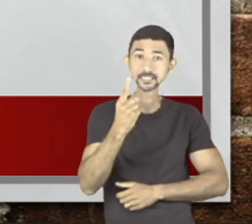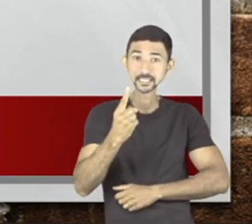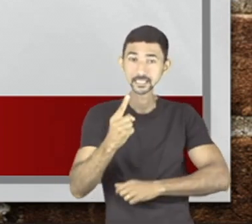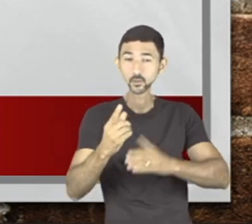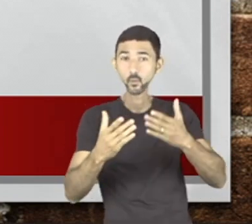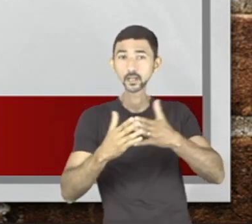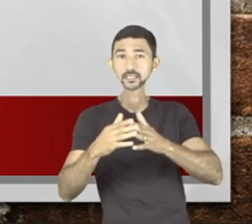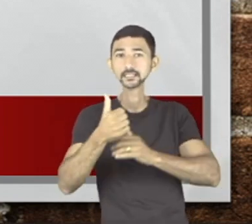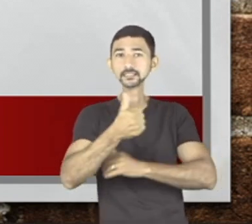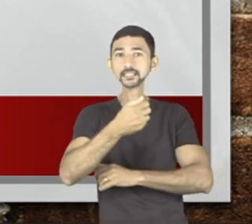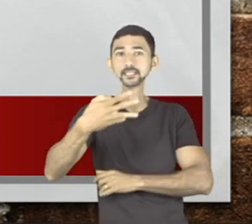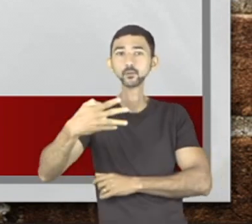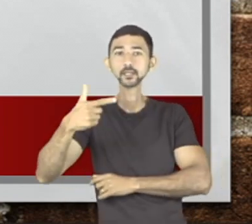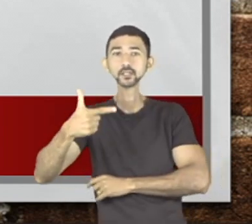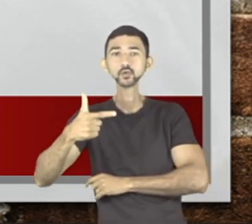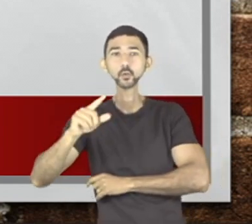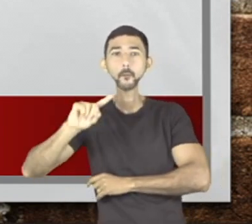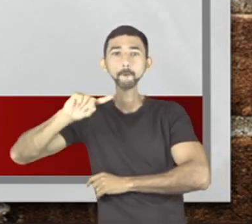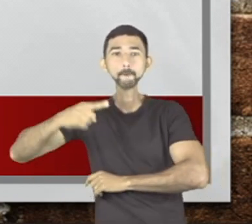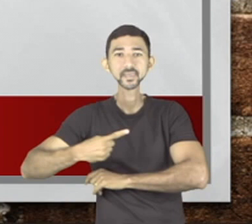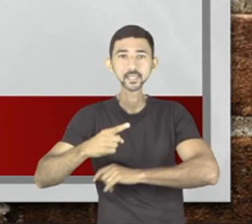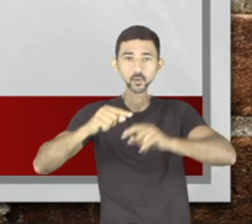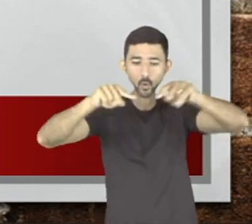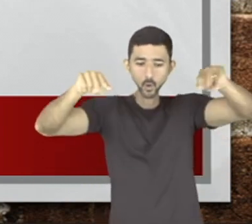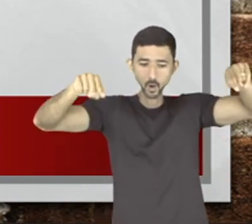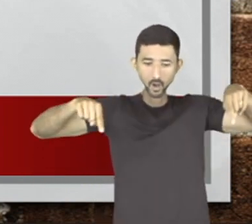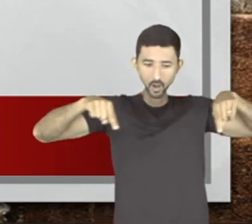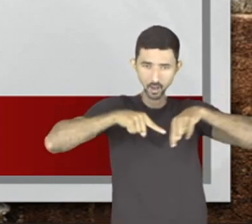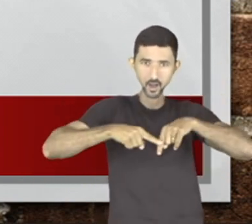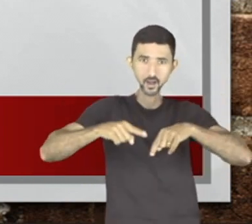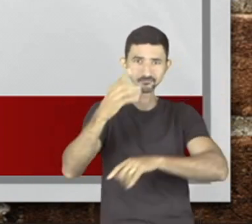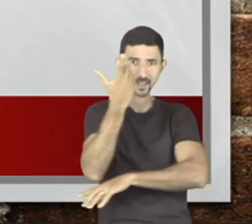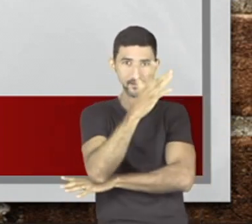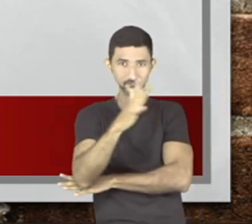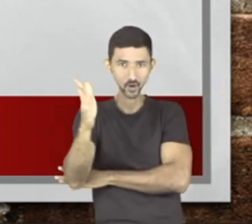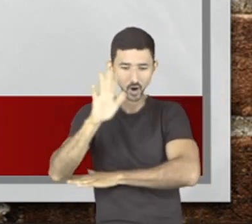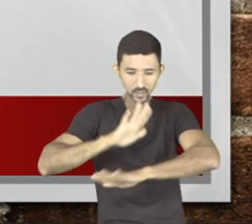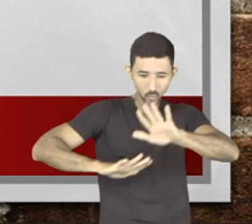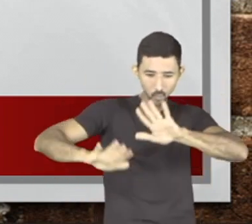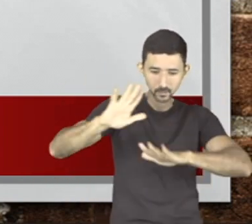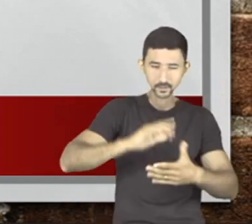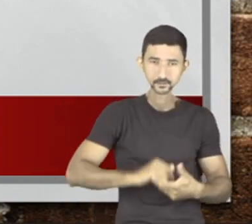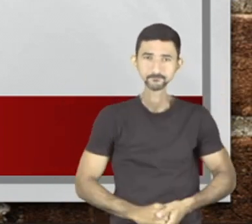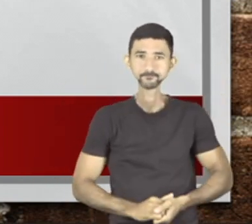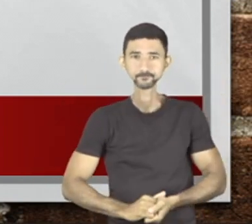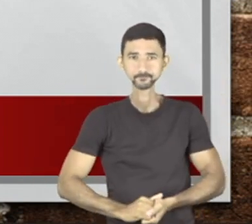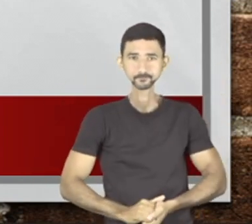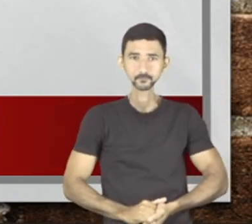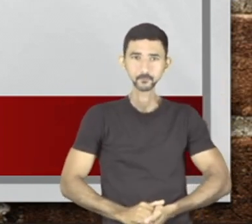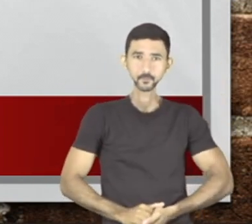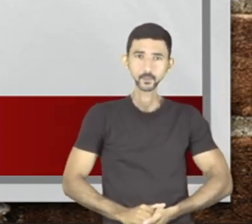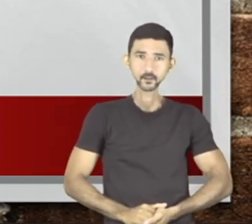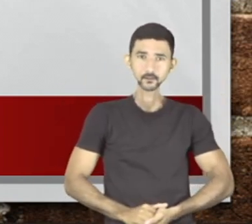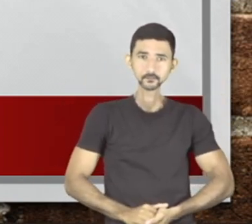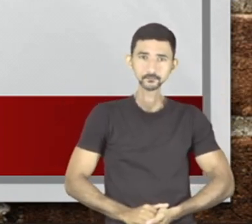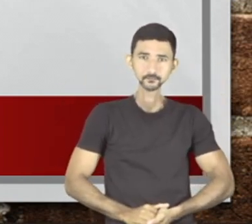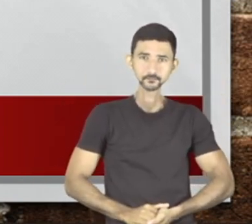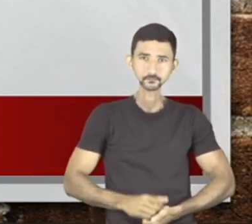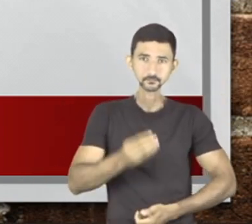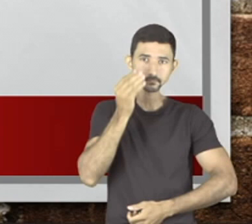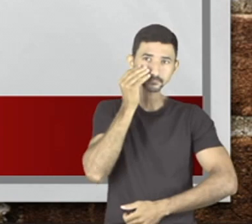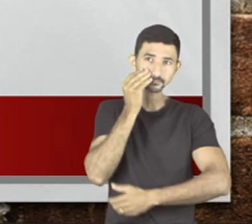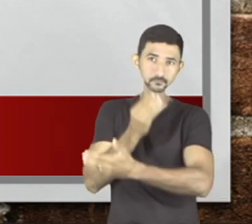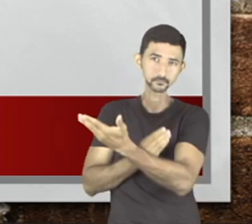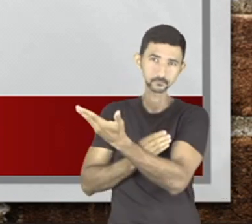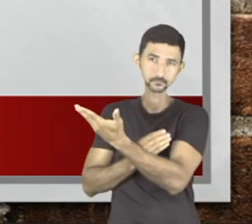a 142.000 quilômetros quadrados de floresta. E vocês observam lá ali, ó,